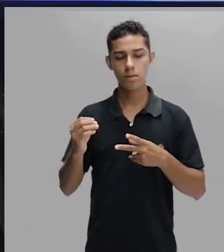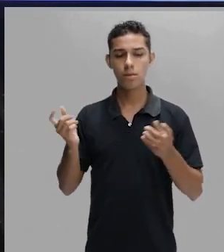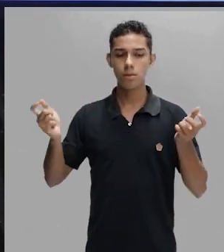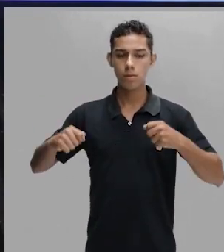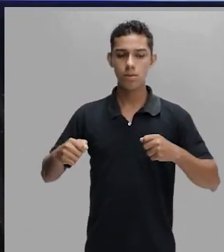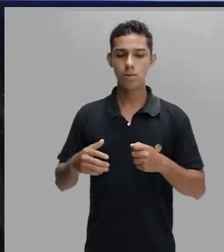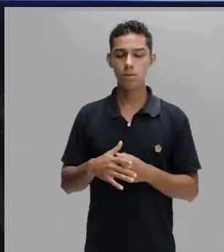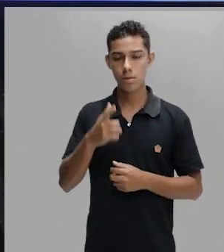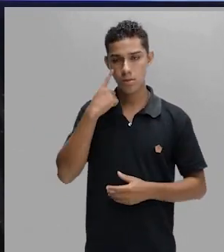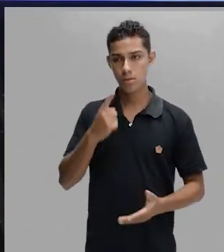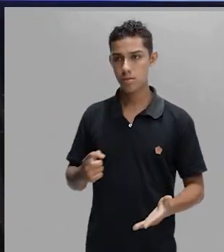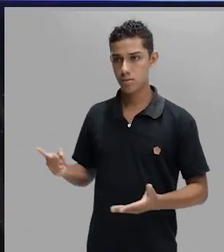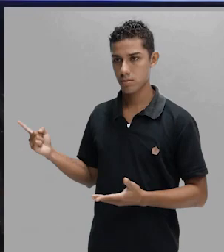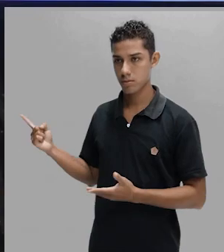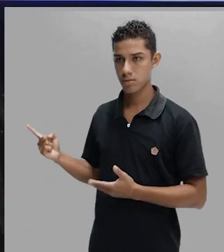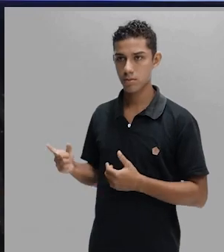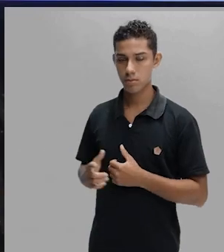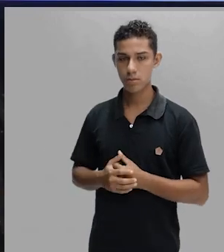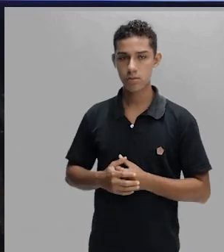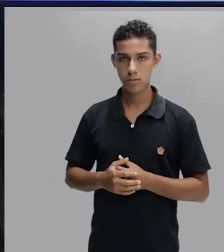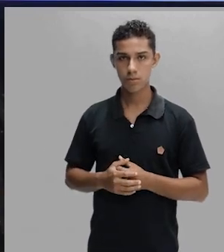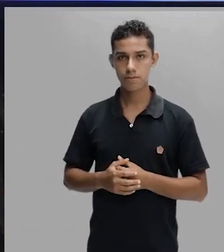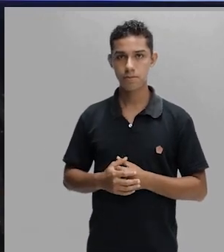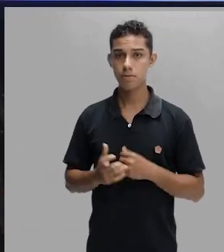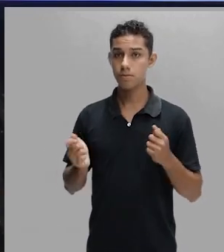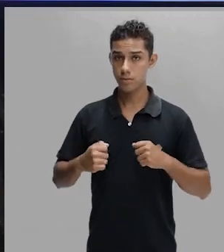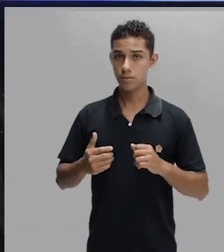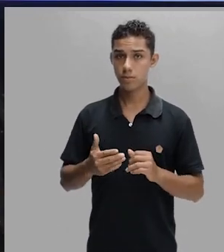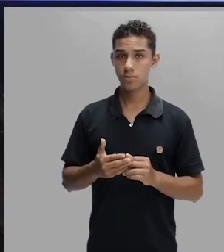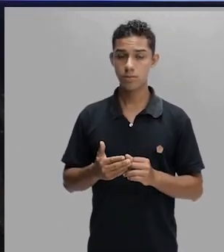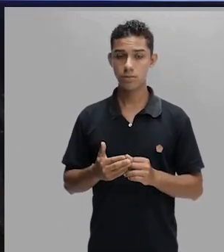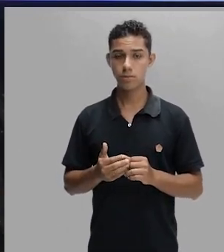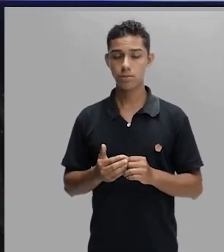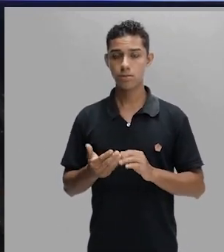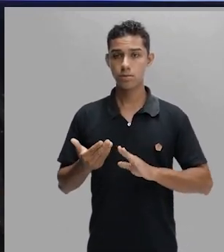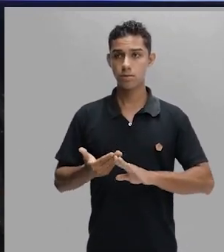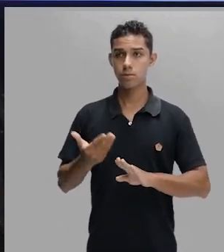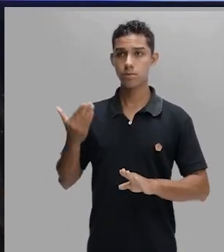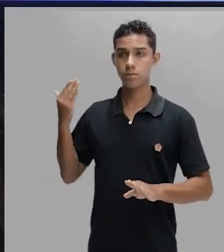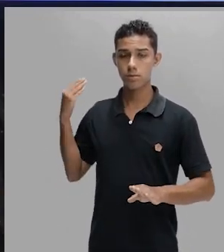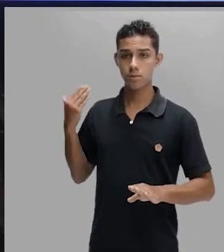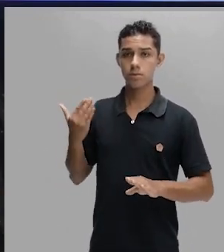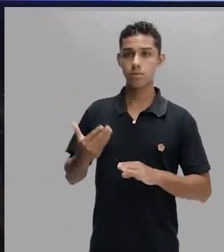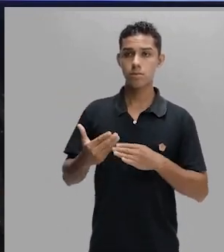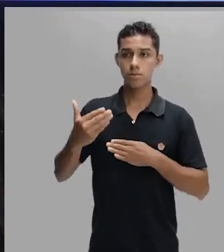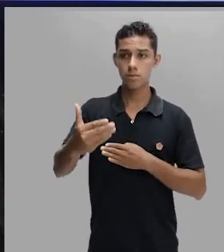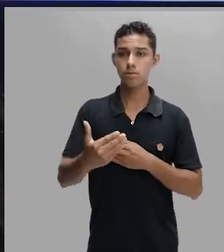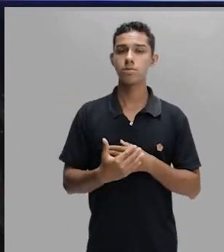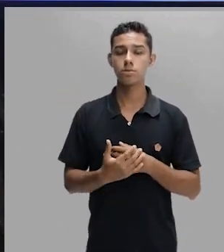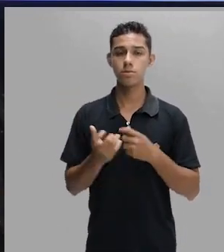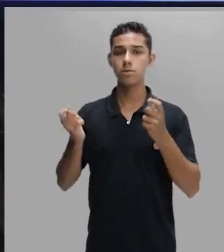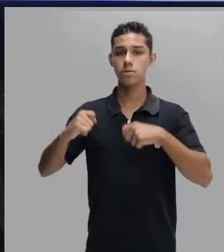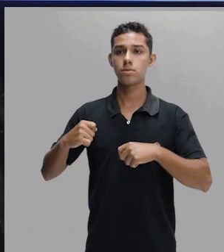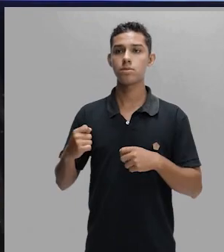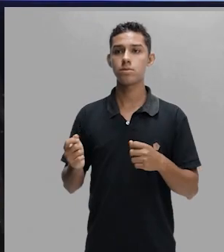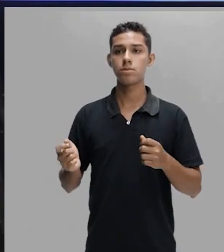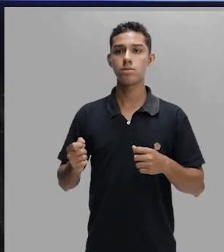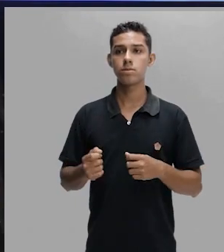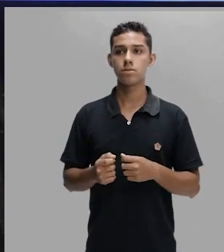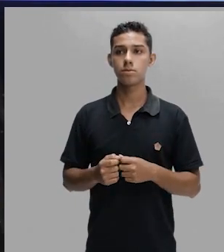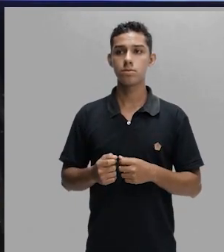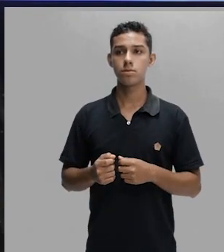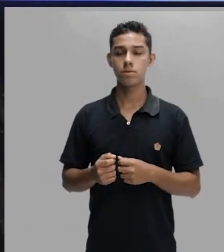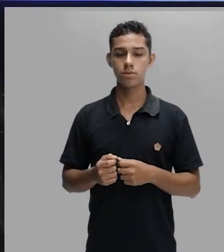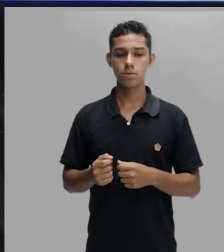fechar meu braço. Não está dividindo meu braço em anterior e posterior. Eu não estou deslizando dentro desse plano. Então, é um movimento que é permitido acontecer. E está aqui,